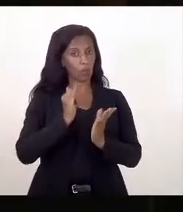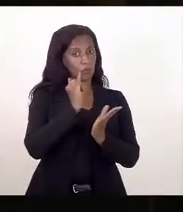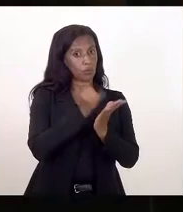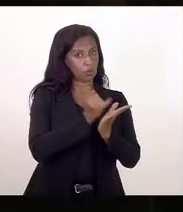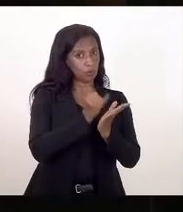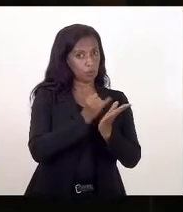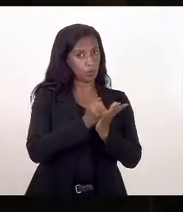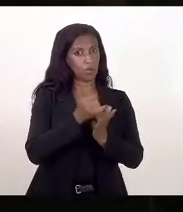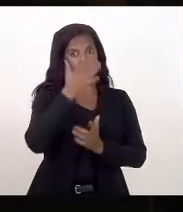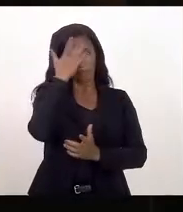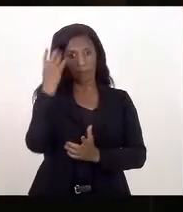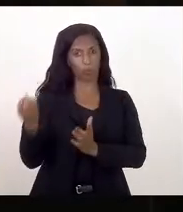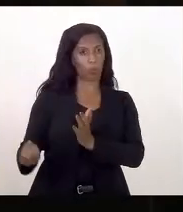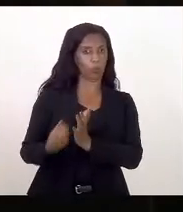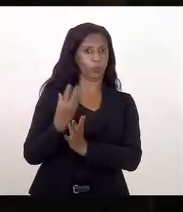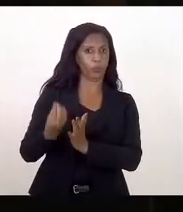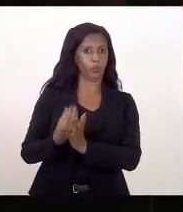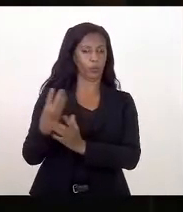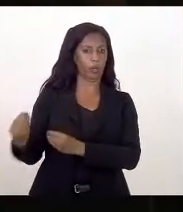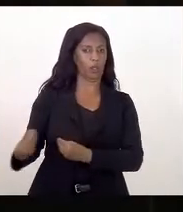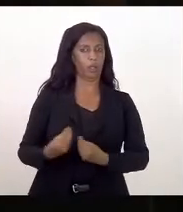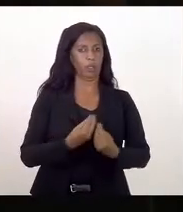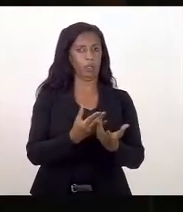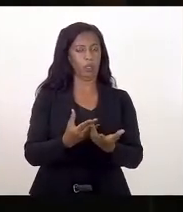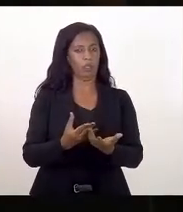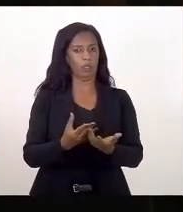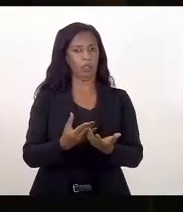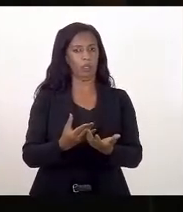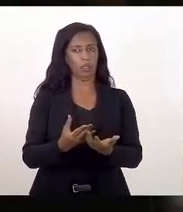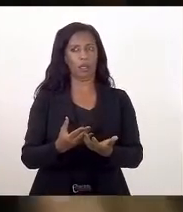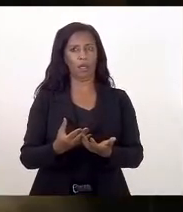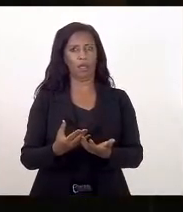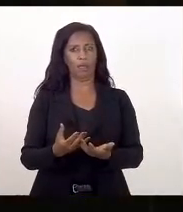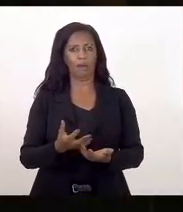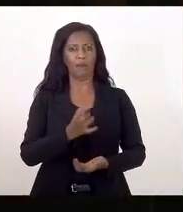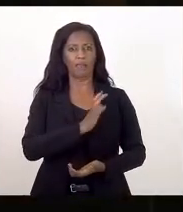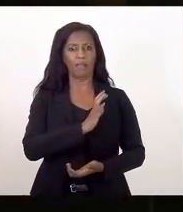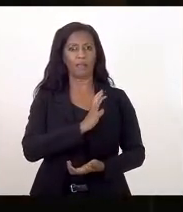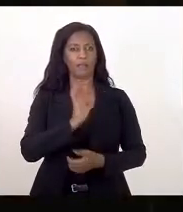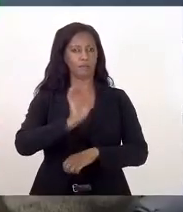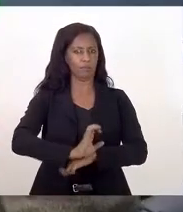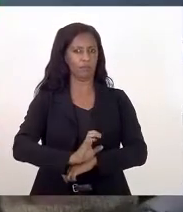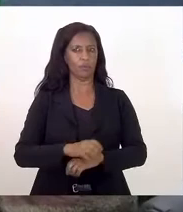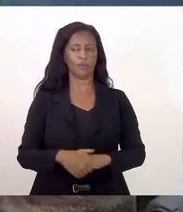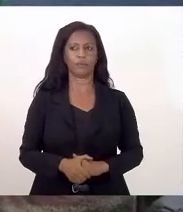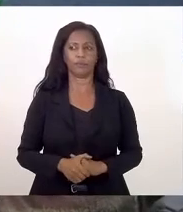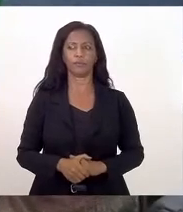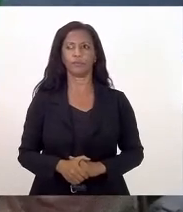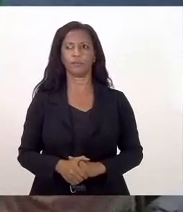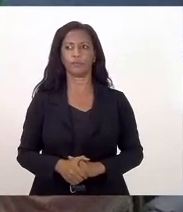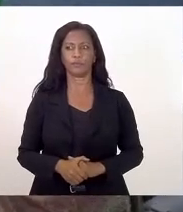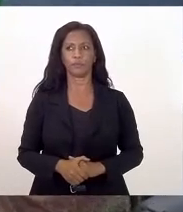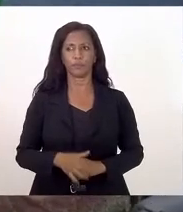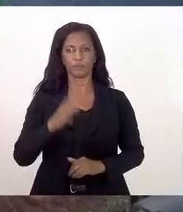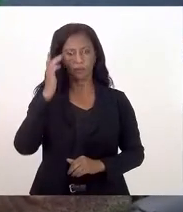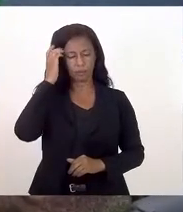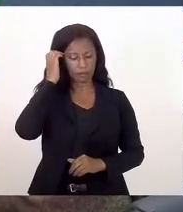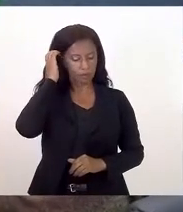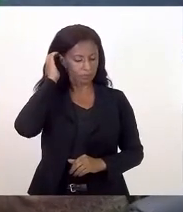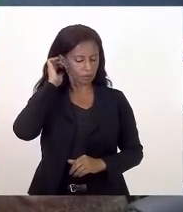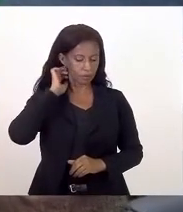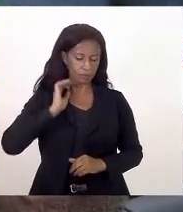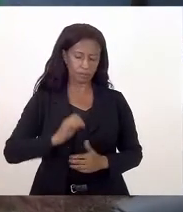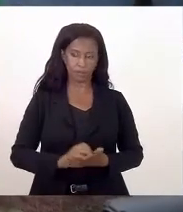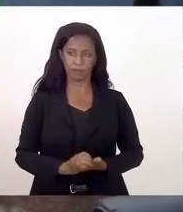de quem produz e gera riqueza nesse Estado. Obrigado, presidente. Deputado Luiz Paulo. Obrigado,